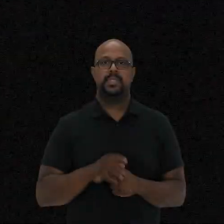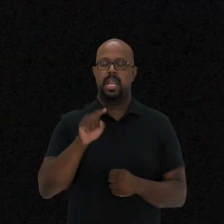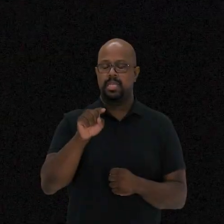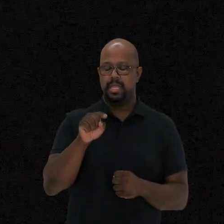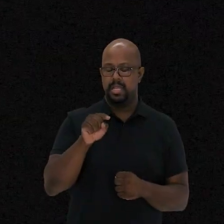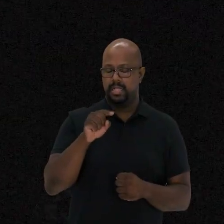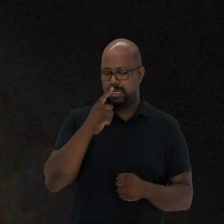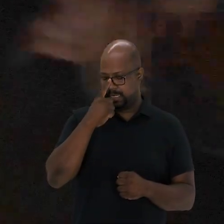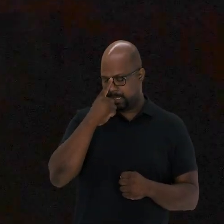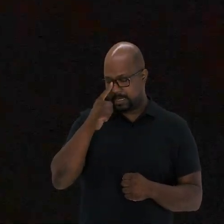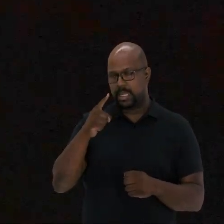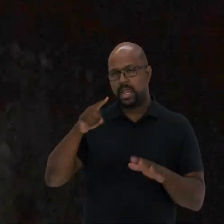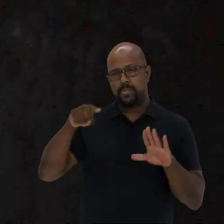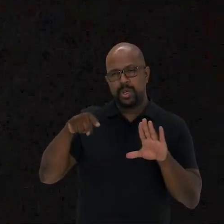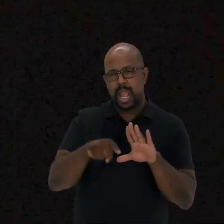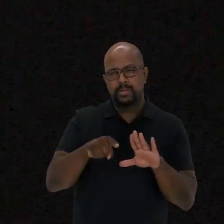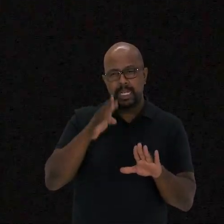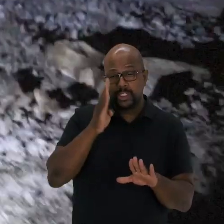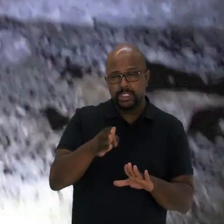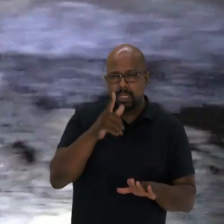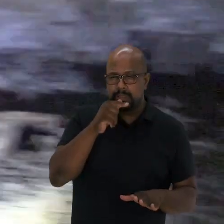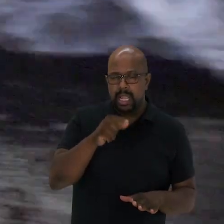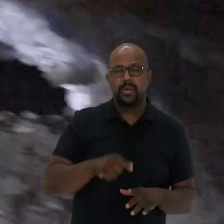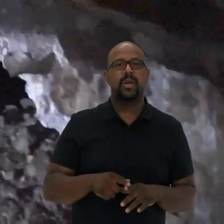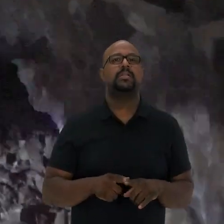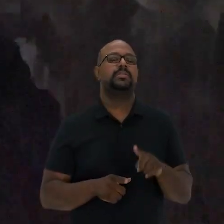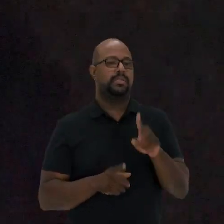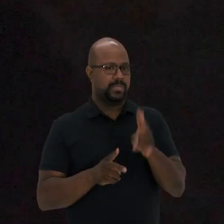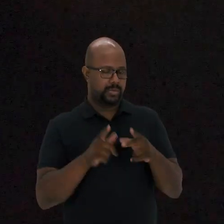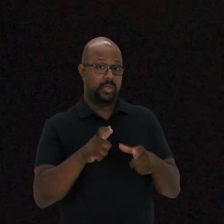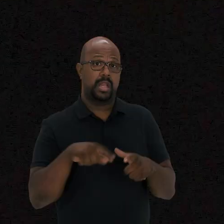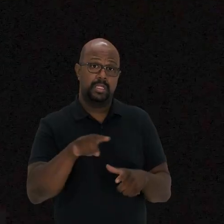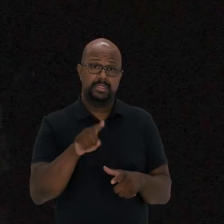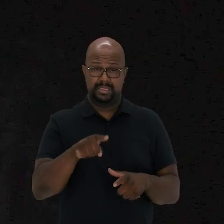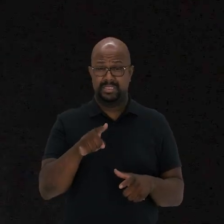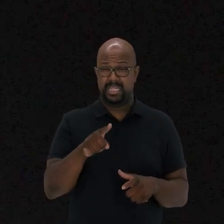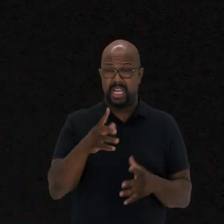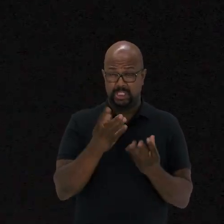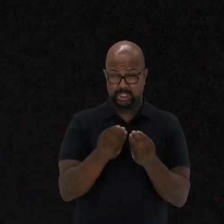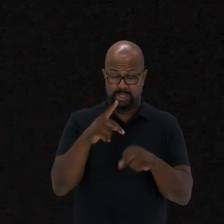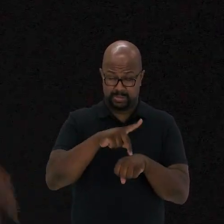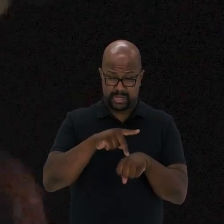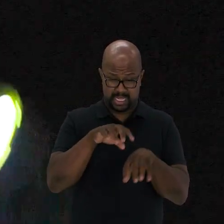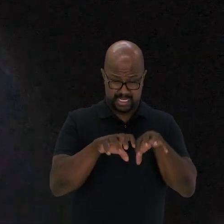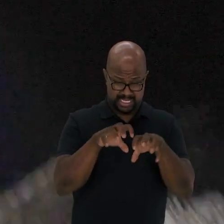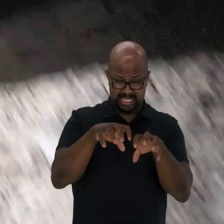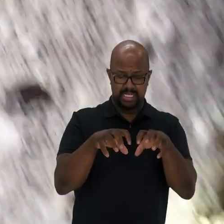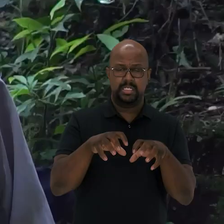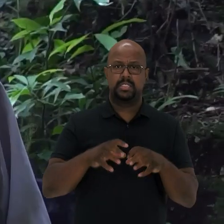Então aquele buraco está encoberto pela água. Tá, ali está encoberto. E está cheio de pedra.